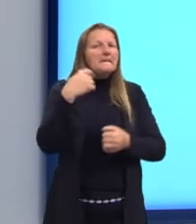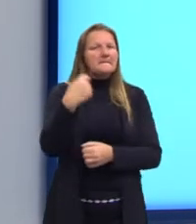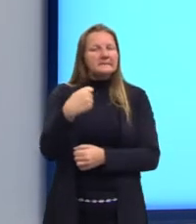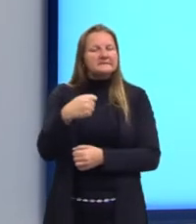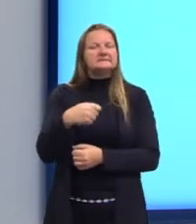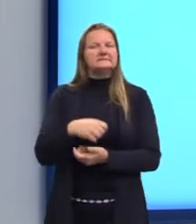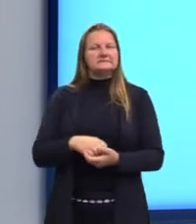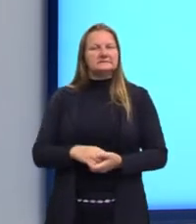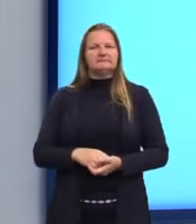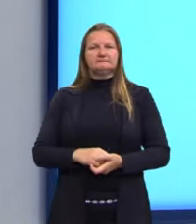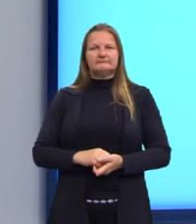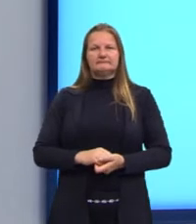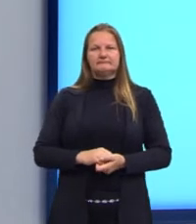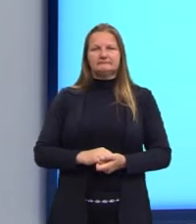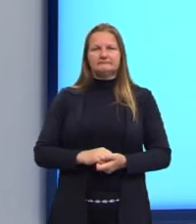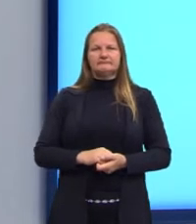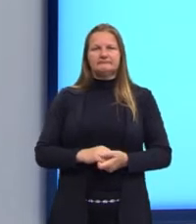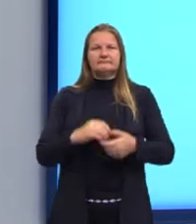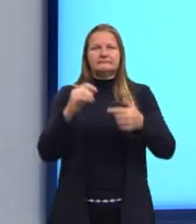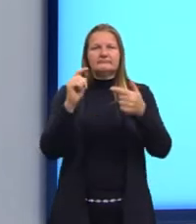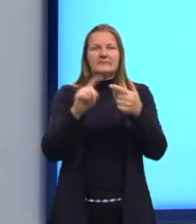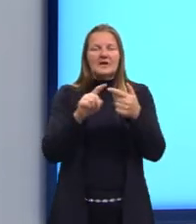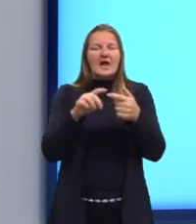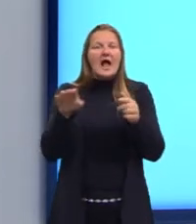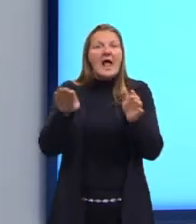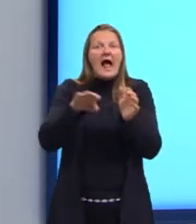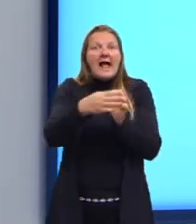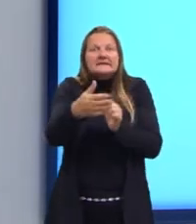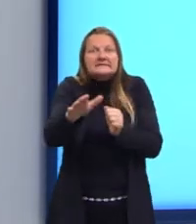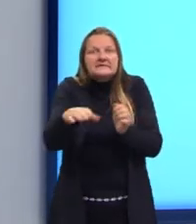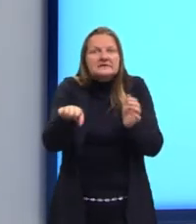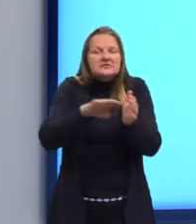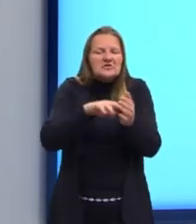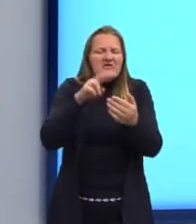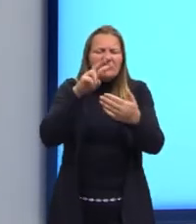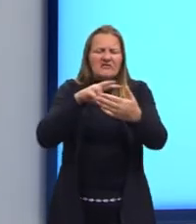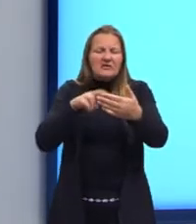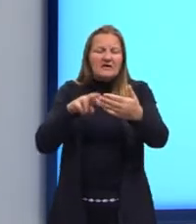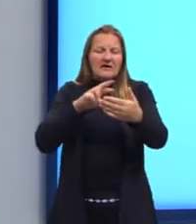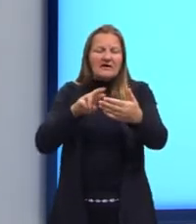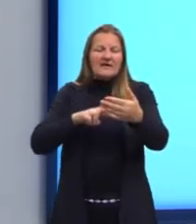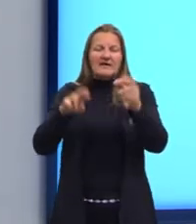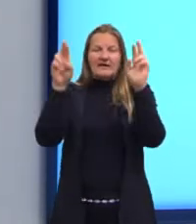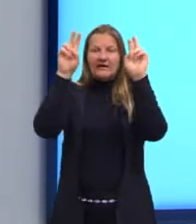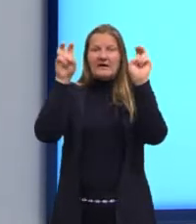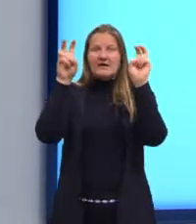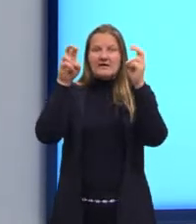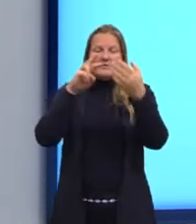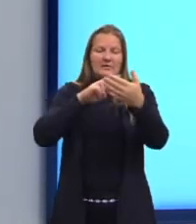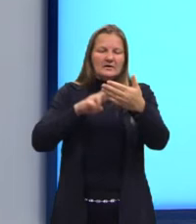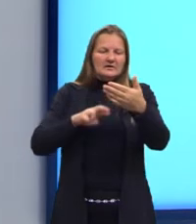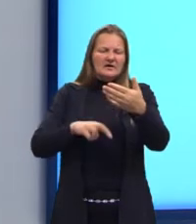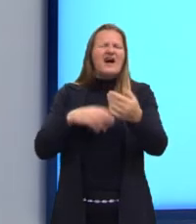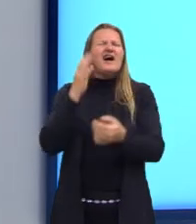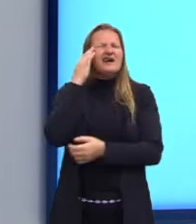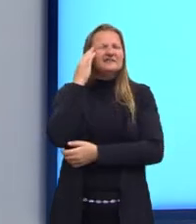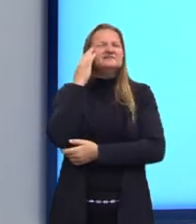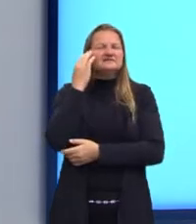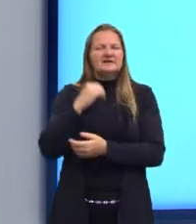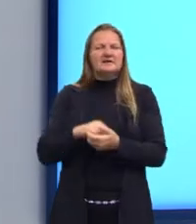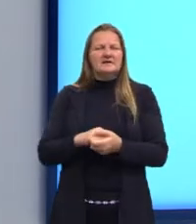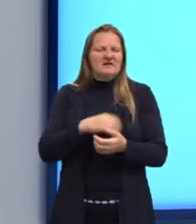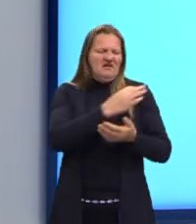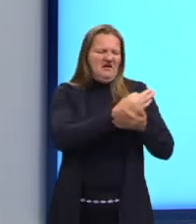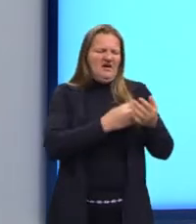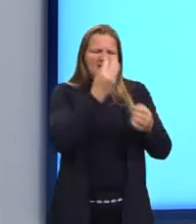fundamental às vezes tu chega lá olha para redação para proposta de redação né e pensa né isso daqui esse texto de